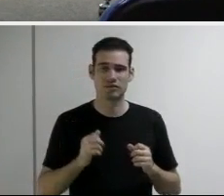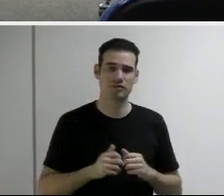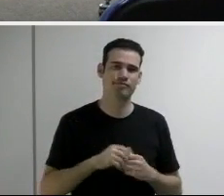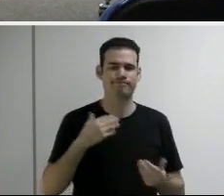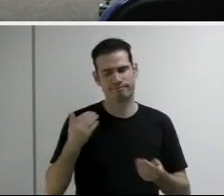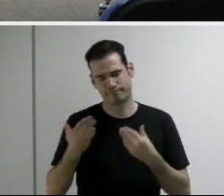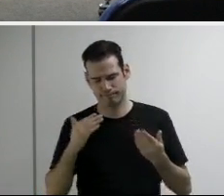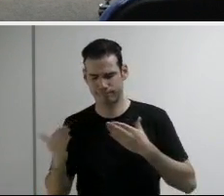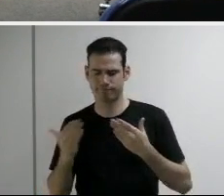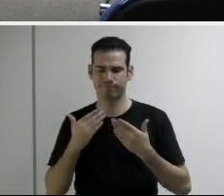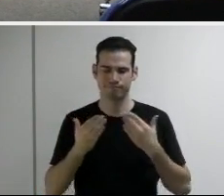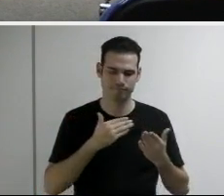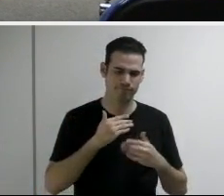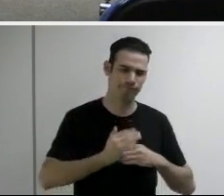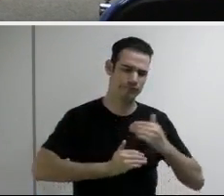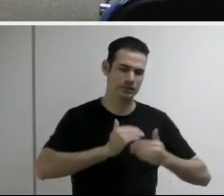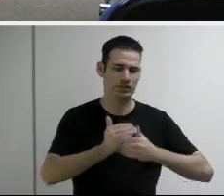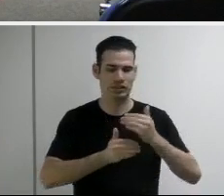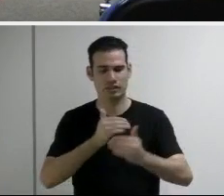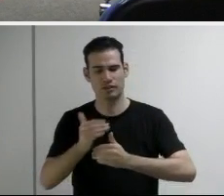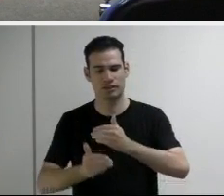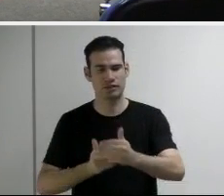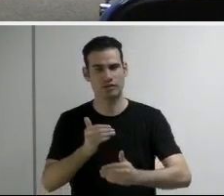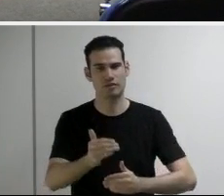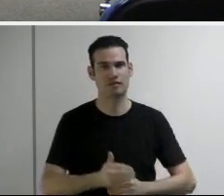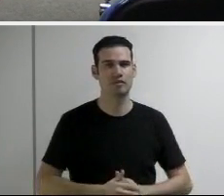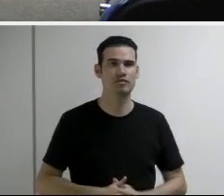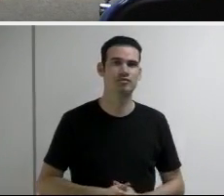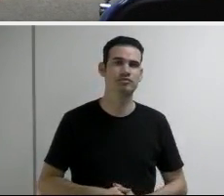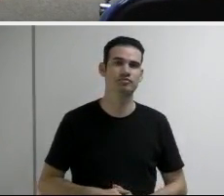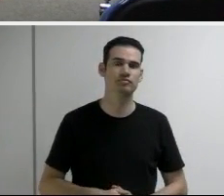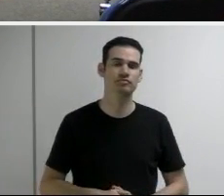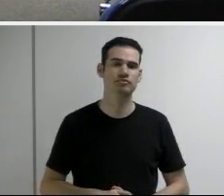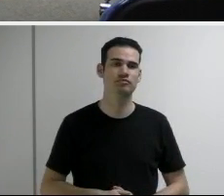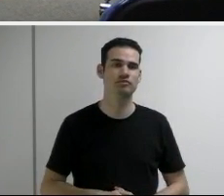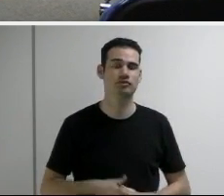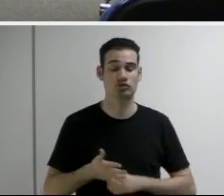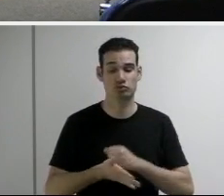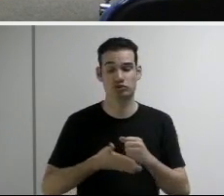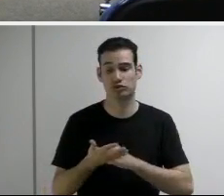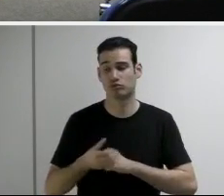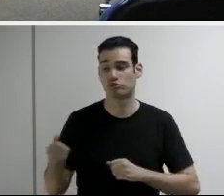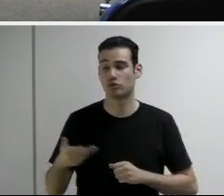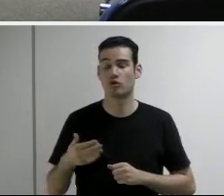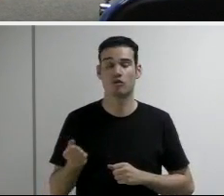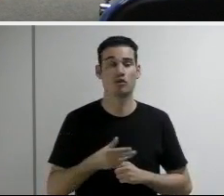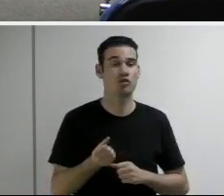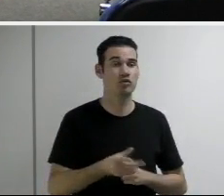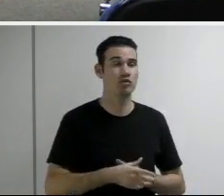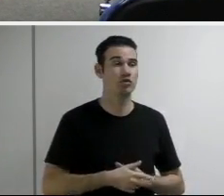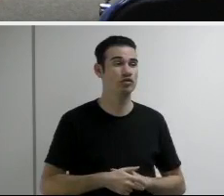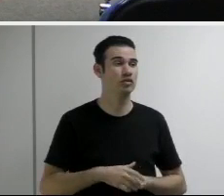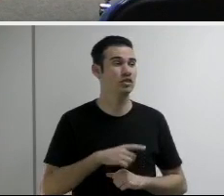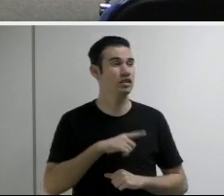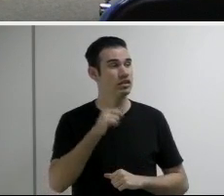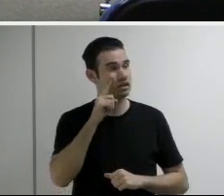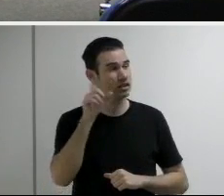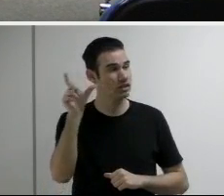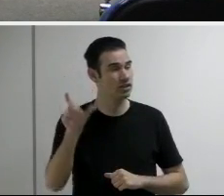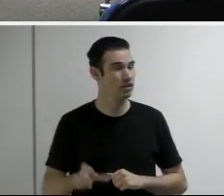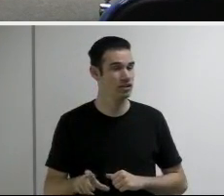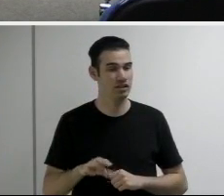Então, a gente avançou bastante incorporando princípios novos ao tratamento, né? A lei tem 10